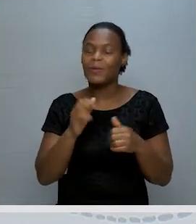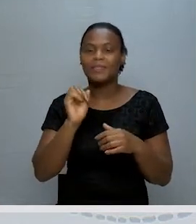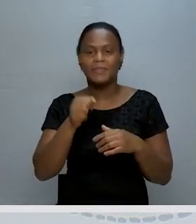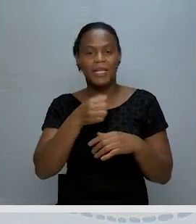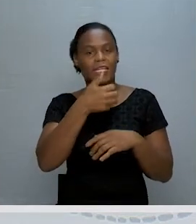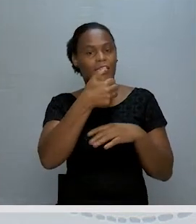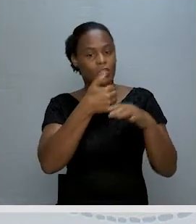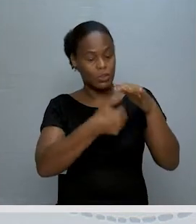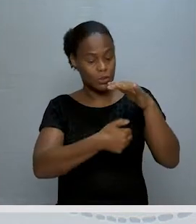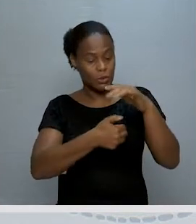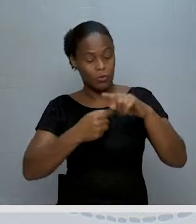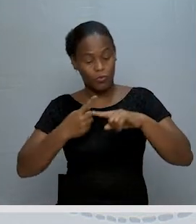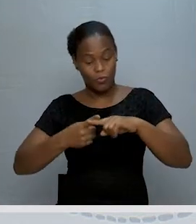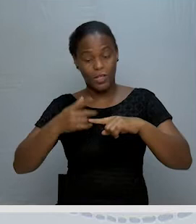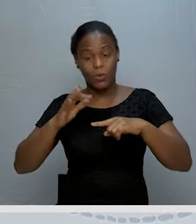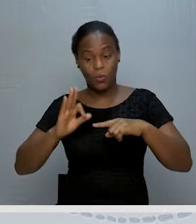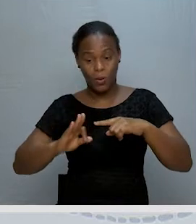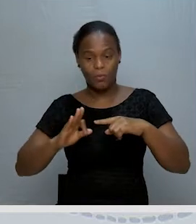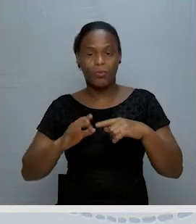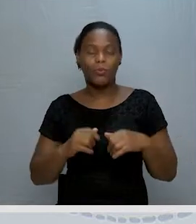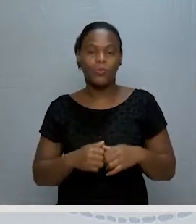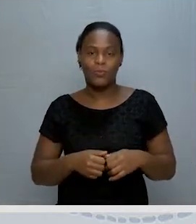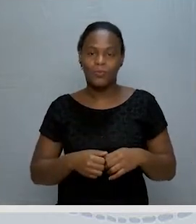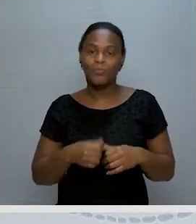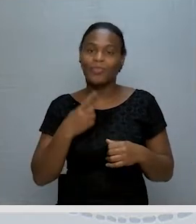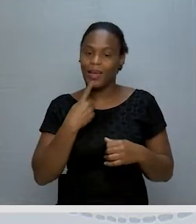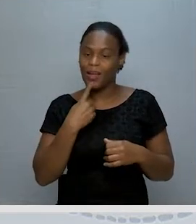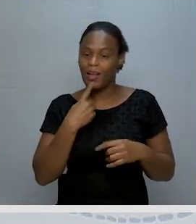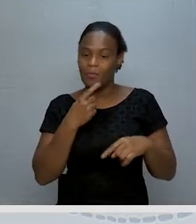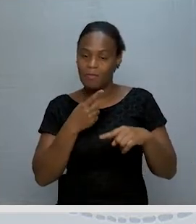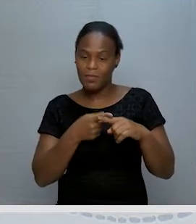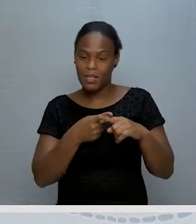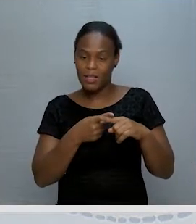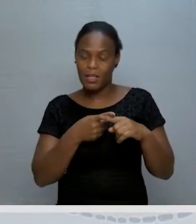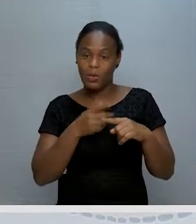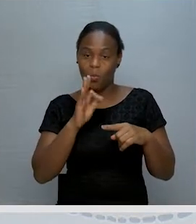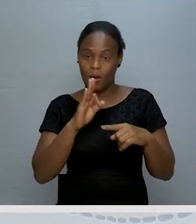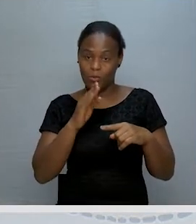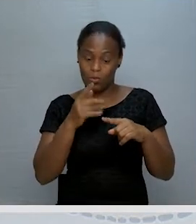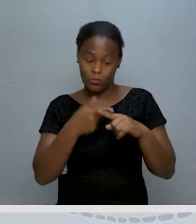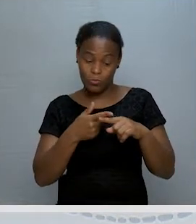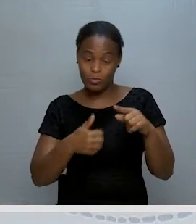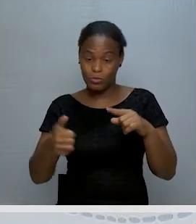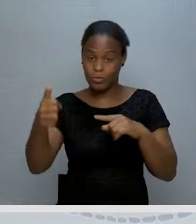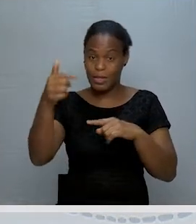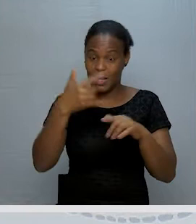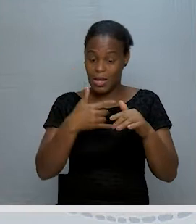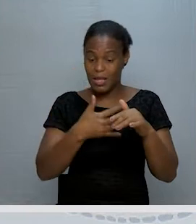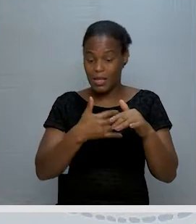Exato, 5 vezes 4. Multipliquei 4 no